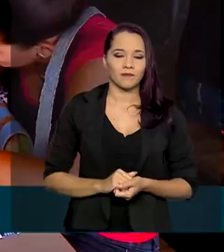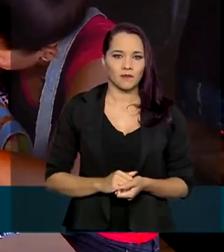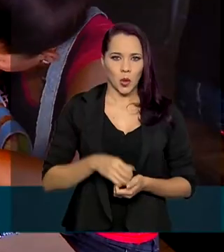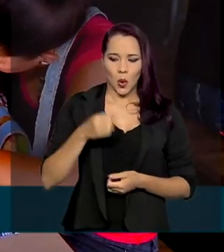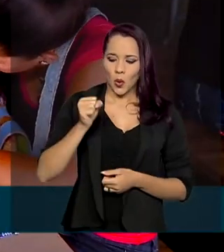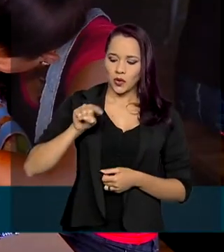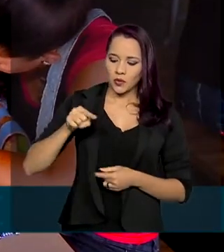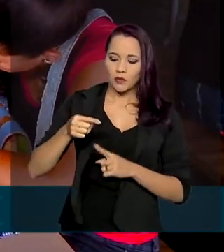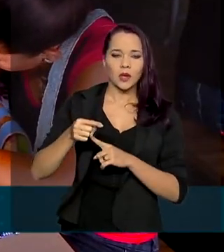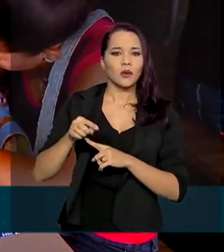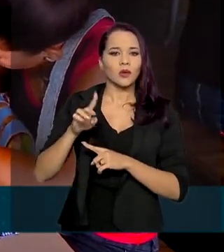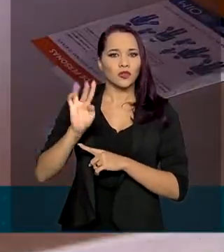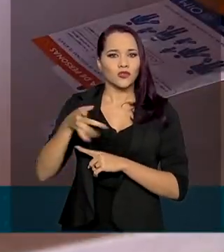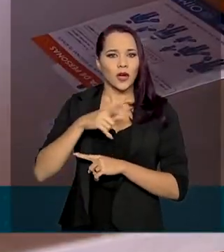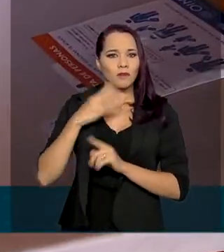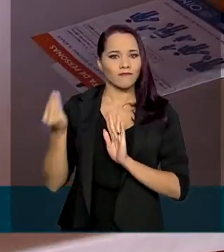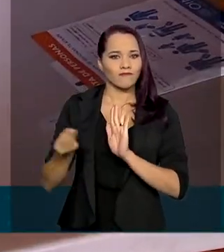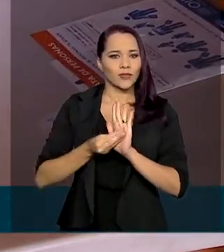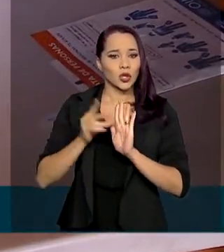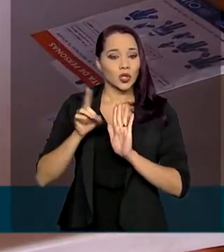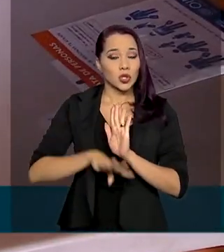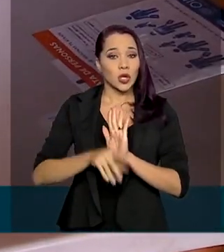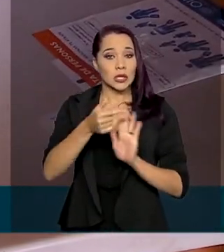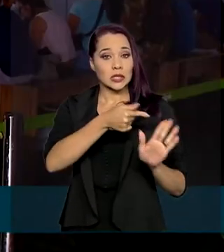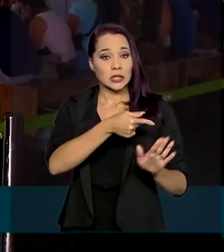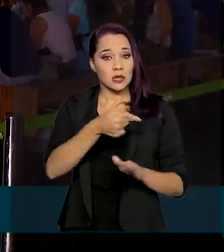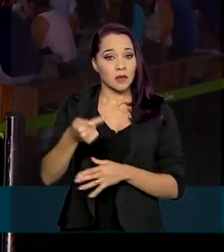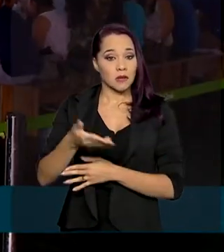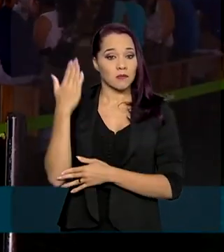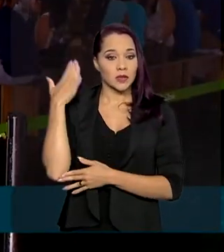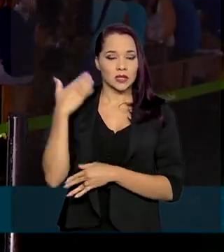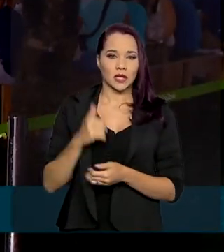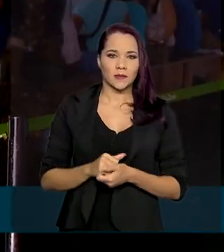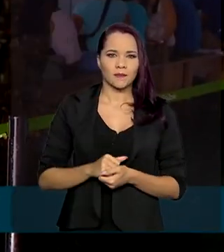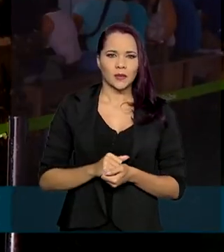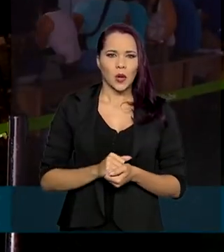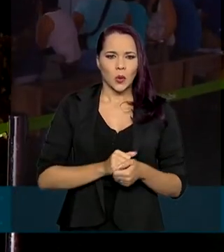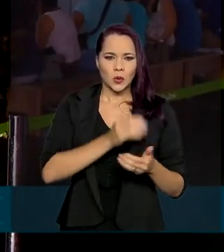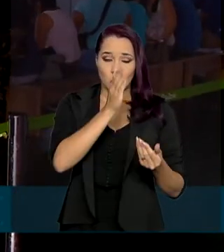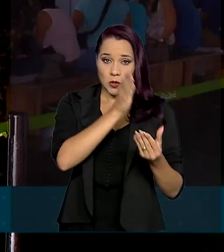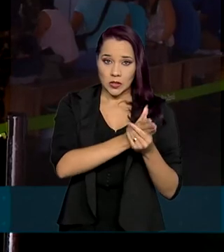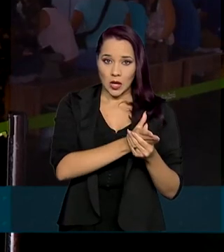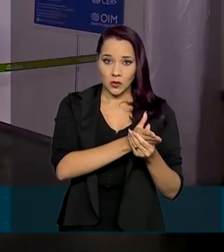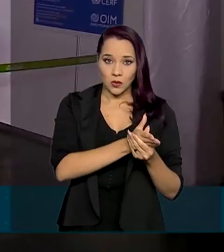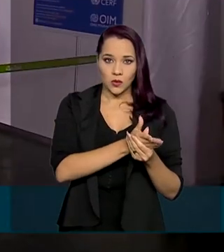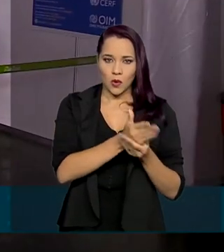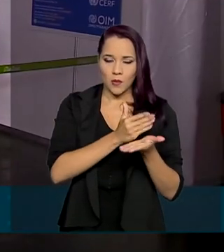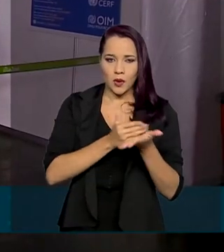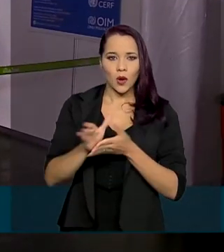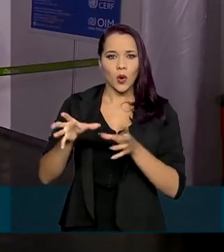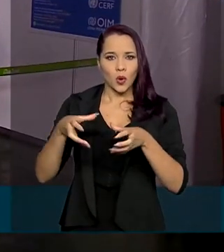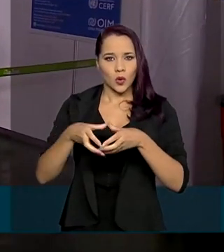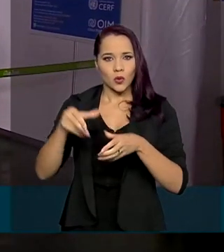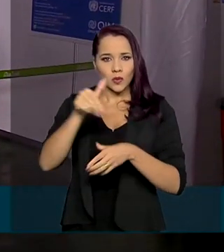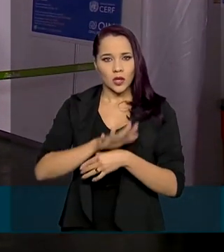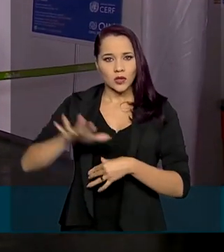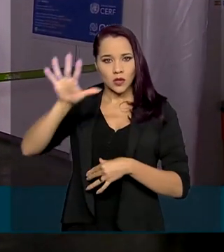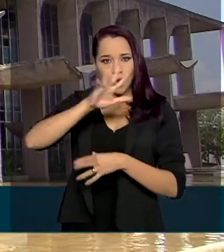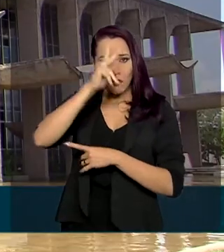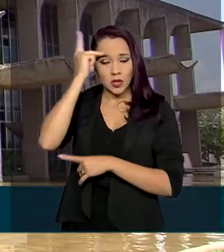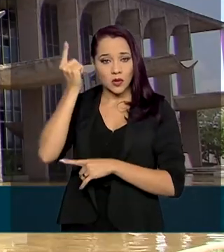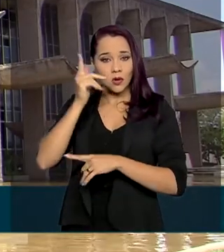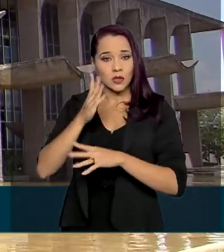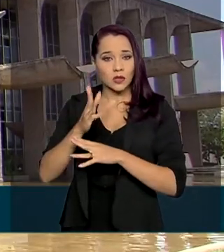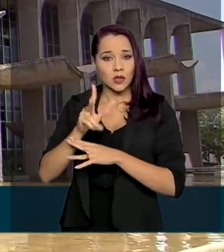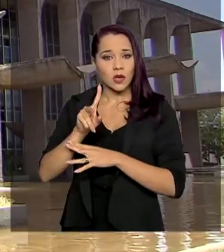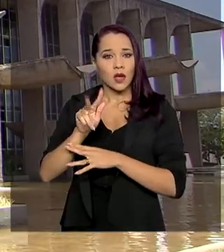deles foram reconhecidos só na última semana. Os processos são conduzidos pelo Comitê Nacional para os Refugiados,